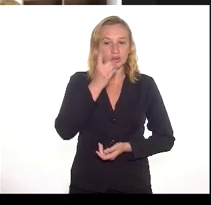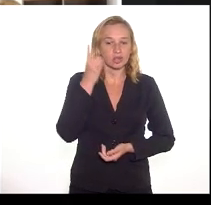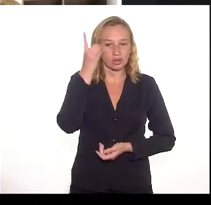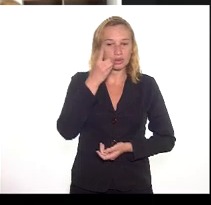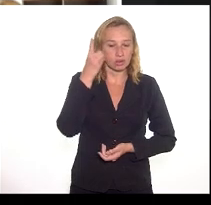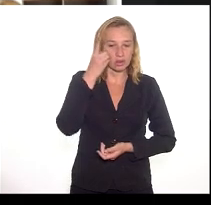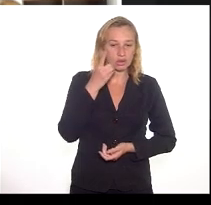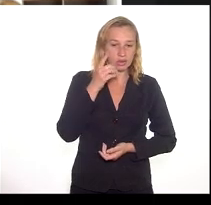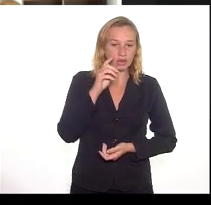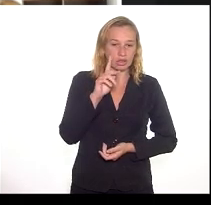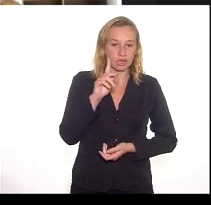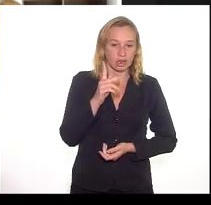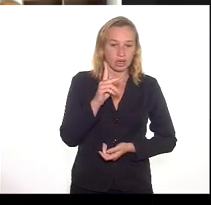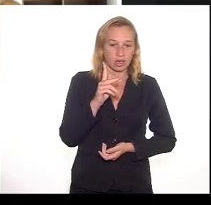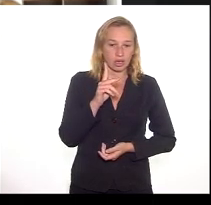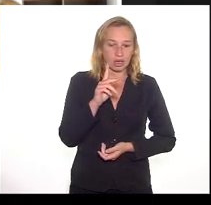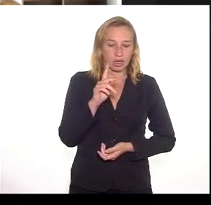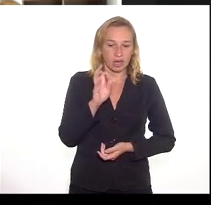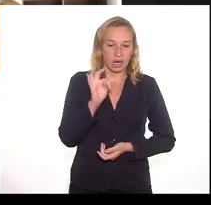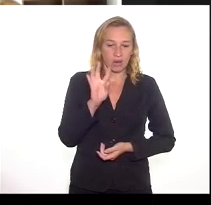Deputado Elton Cristo.